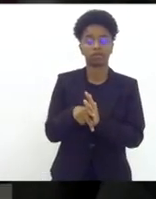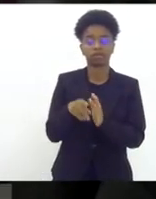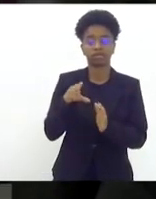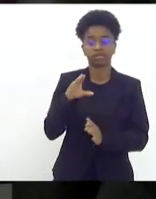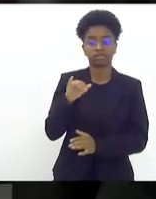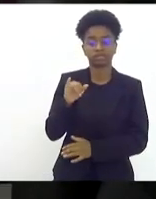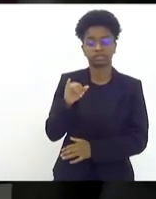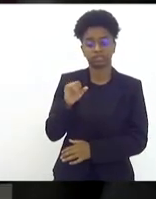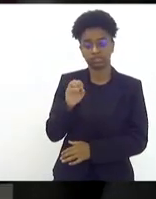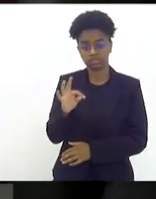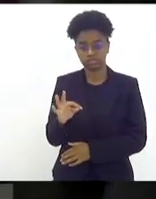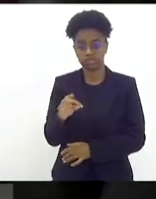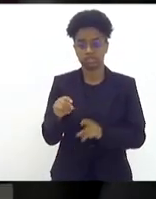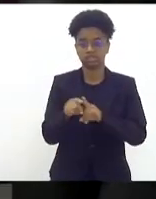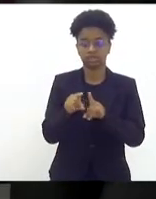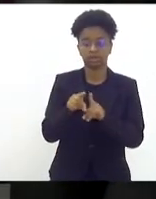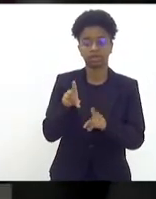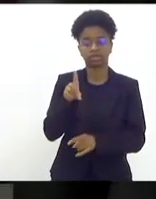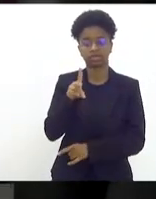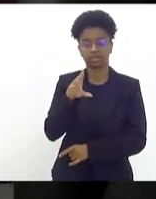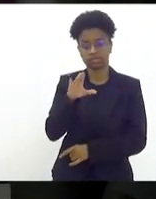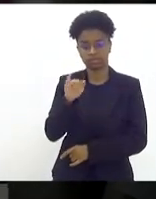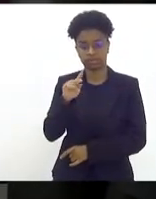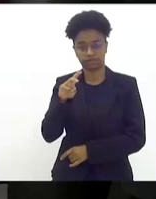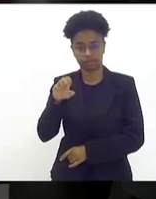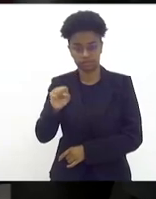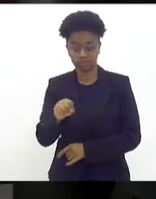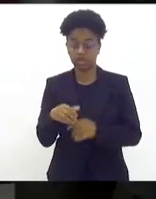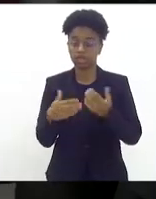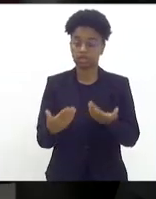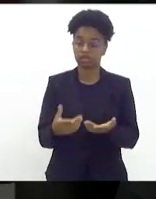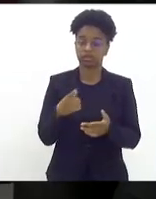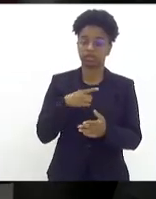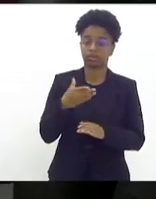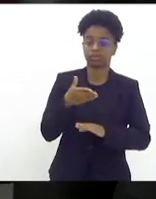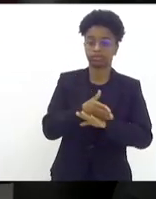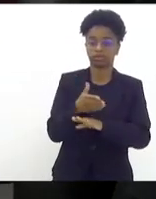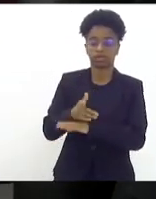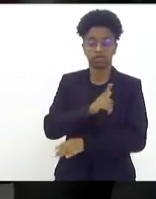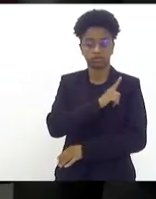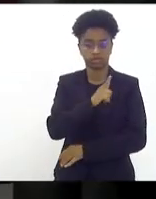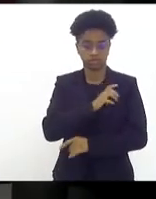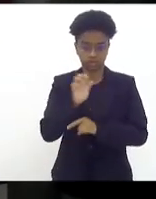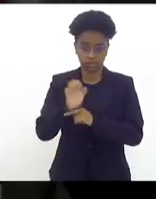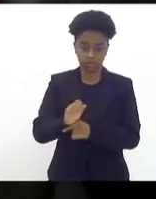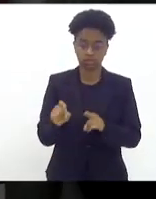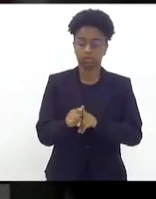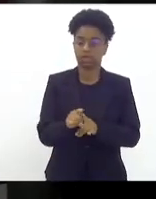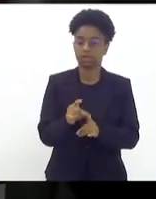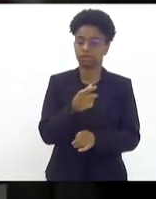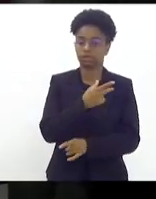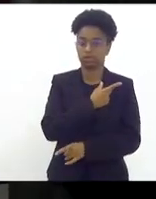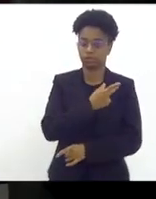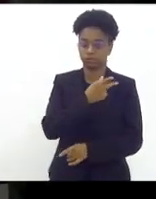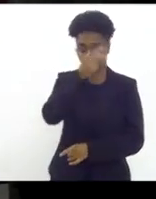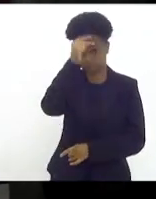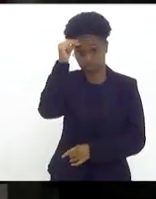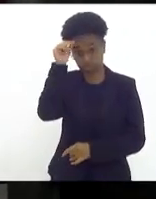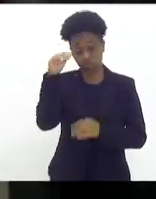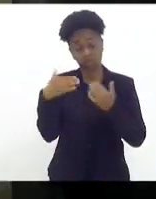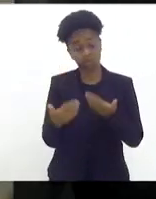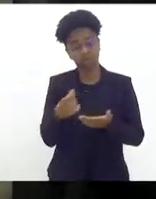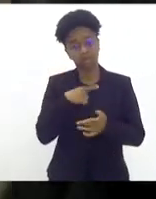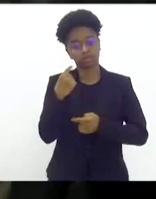CIT, né? Então, onde participam tanto o gestor estadual quanto os gestores municipais. Então, isso é